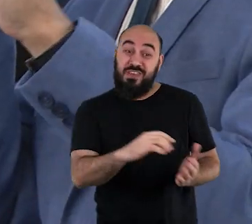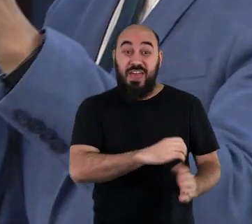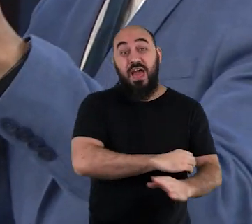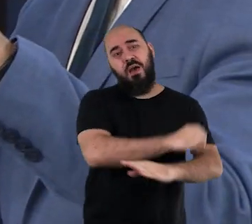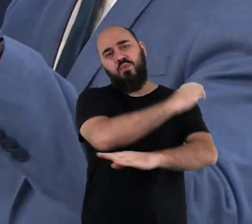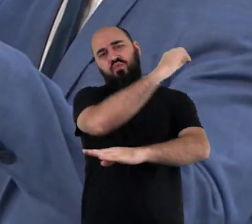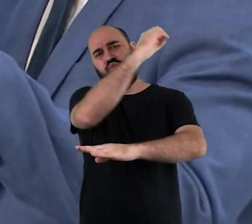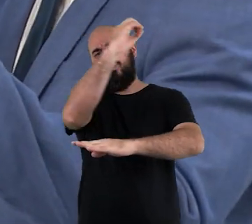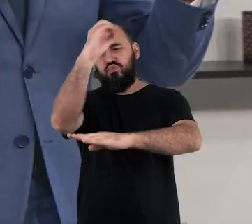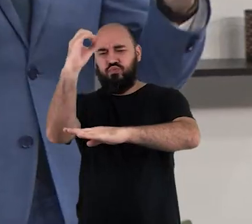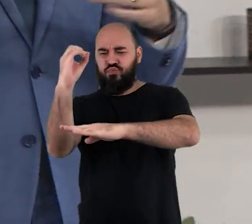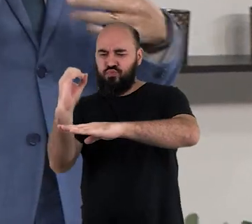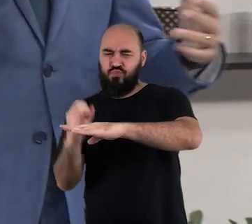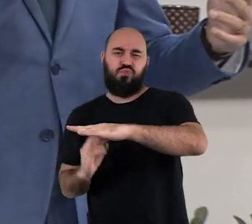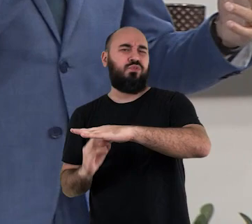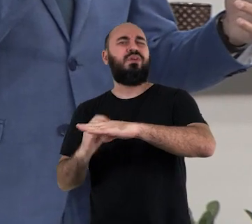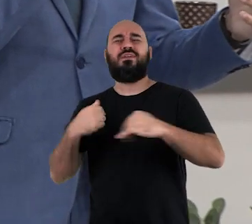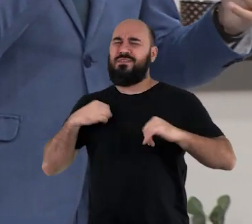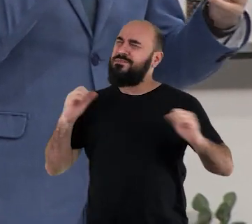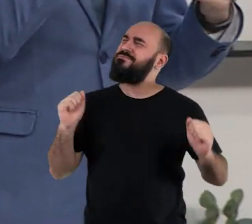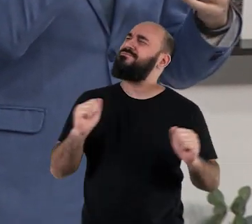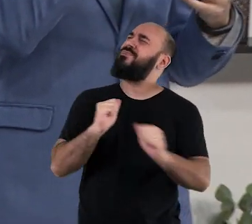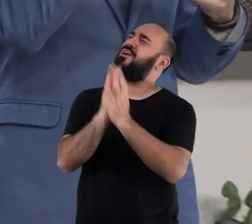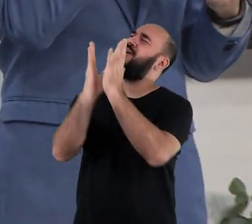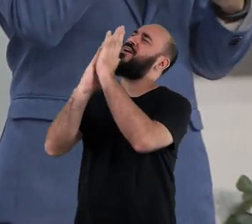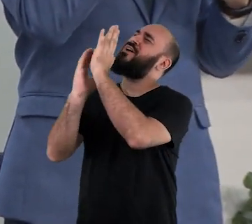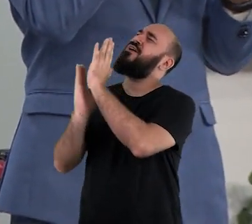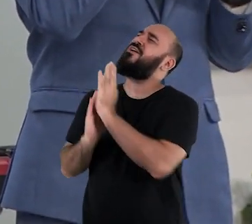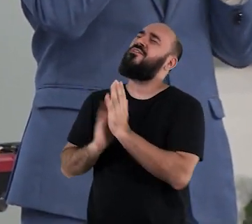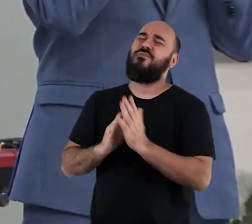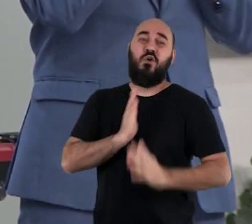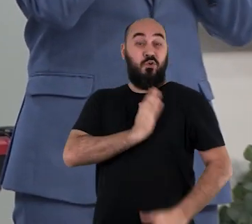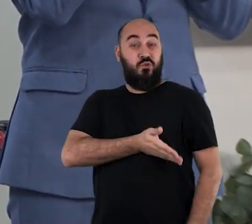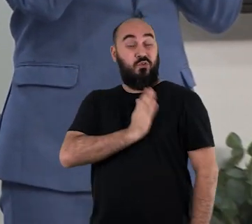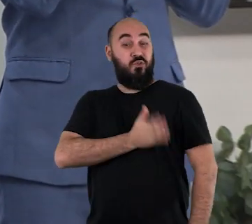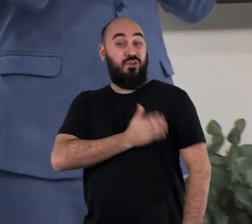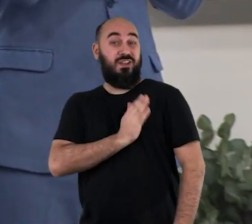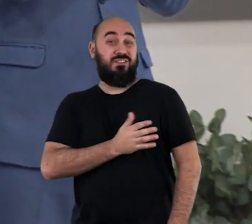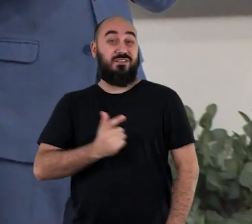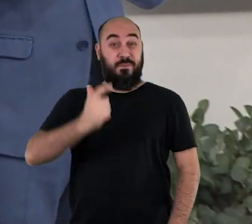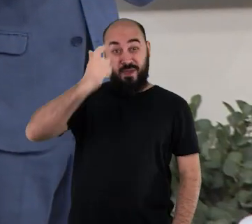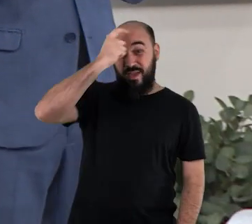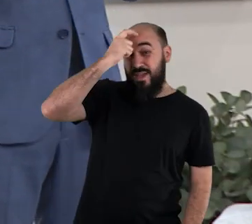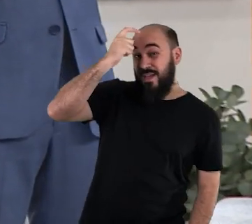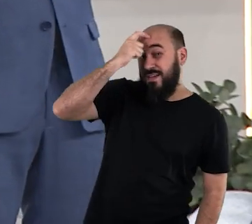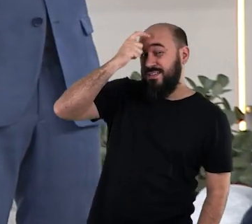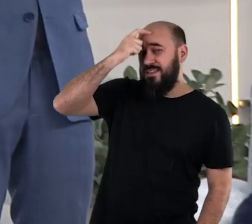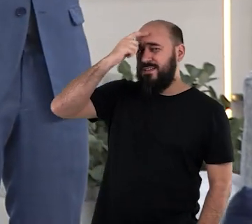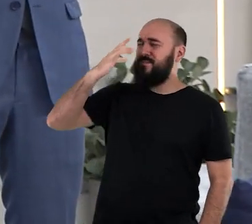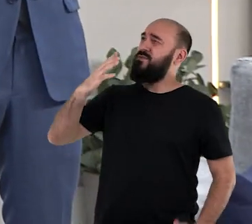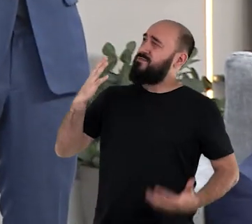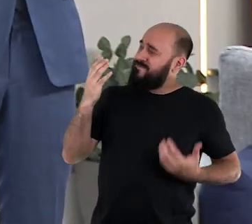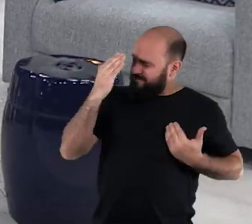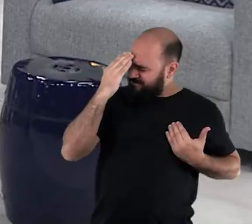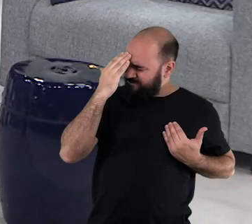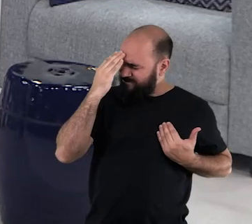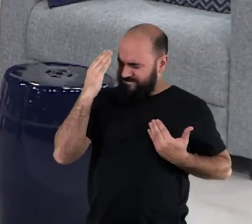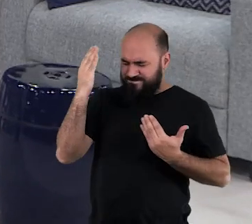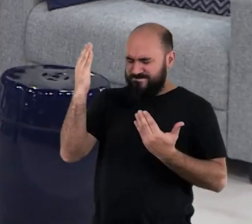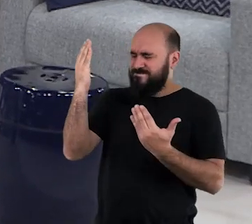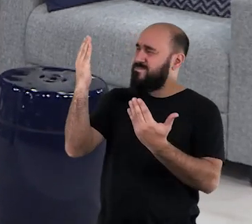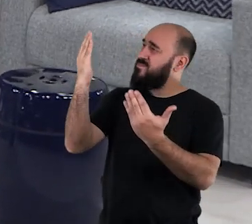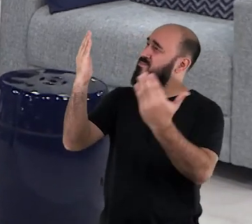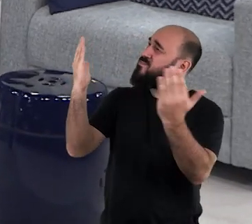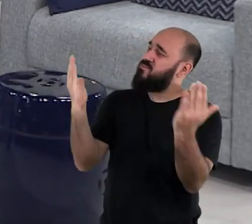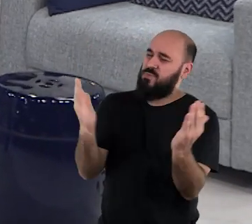se pôr. Com nosso coração e com entendimento ofereçamos